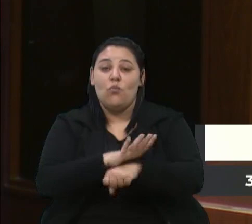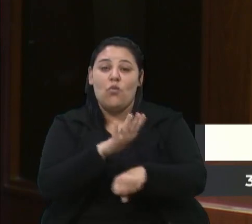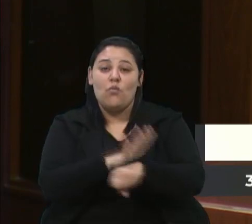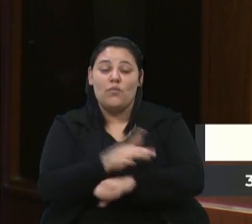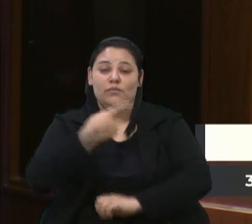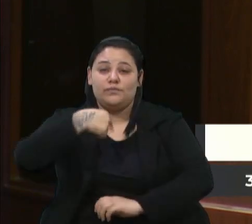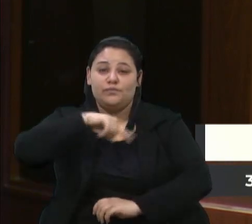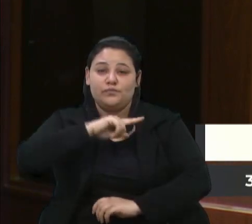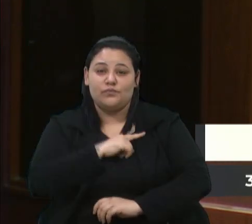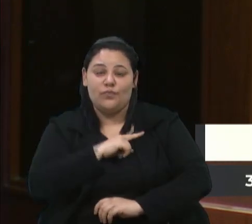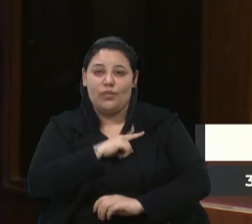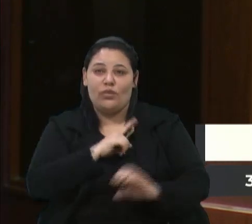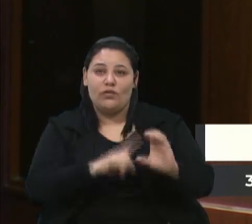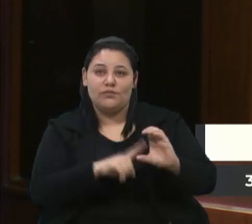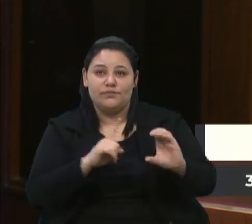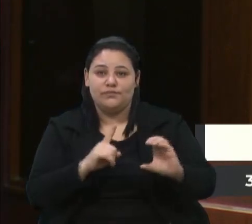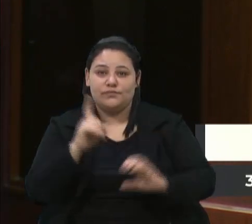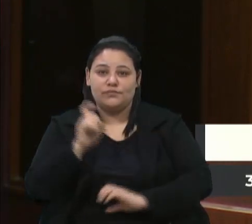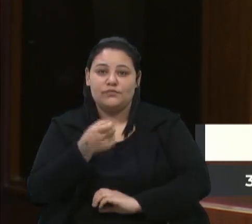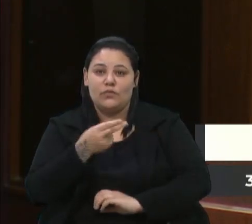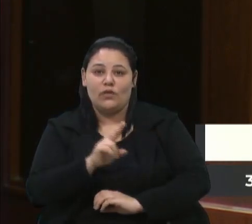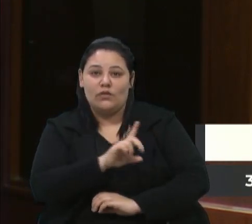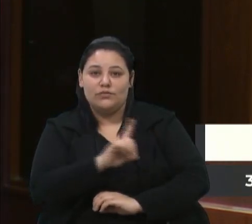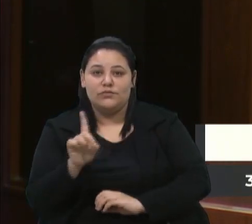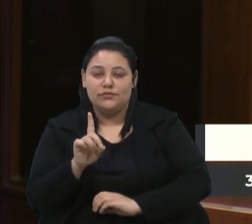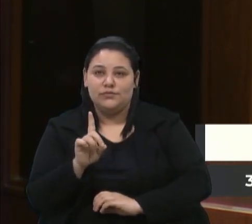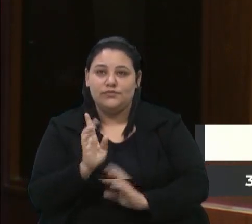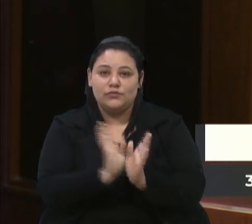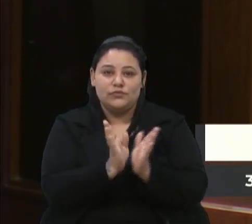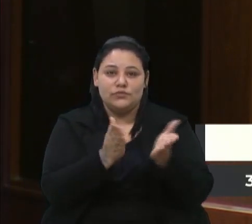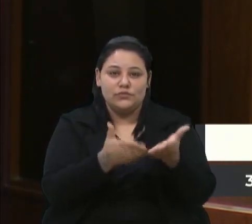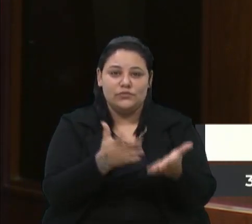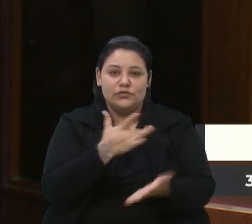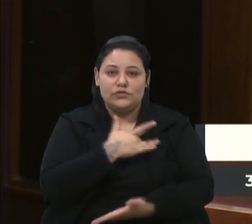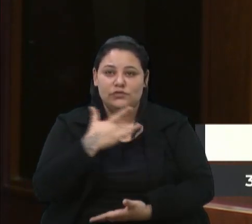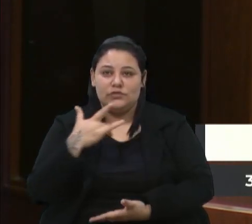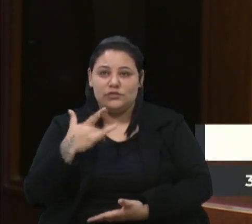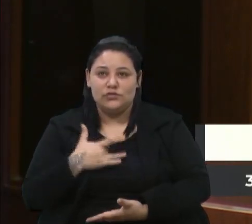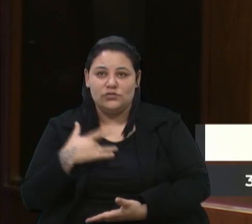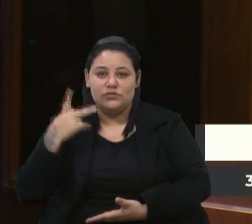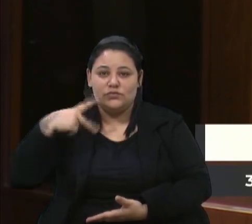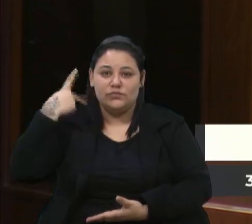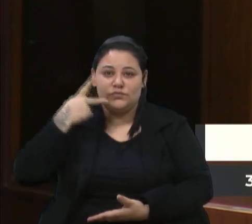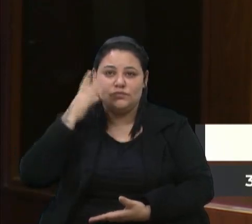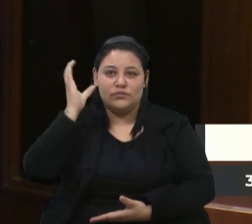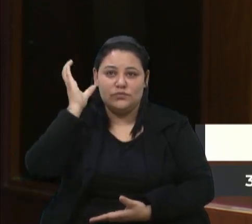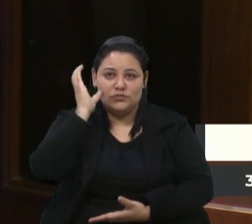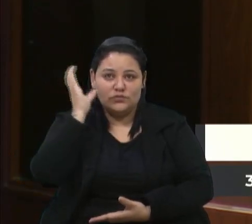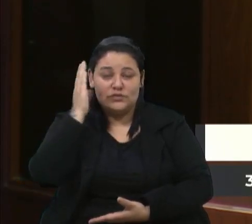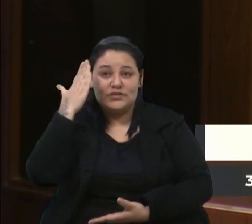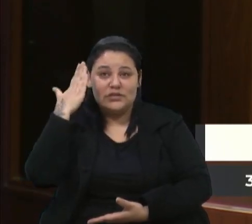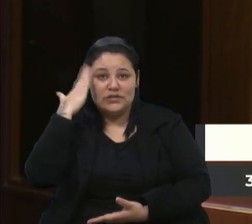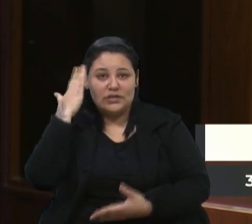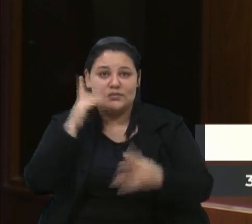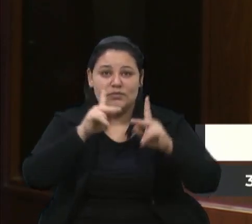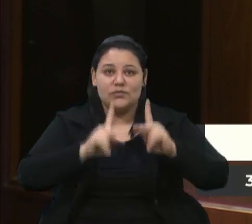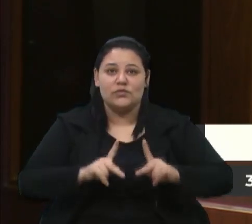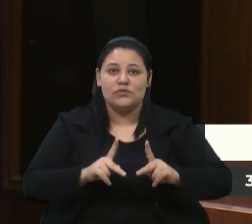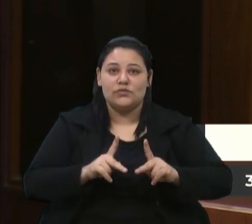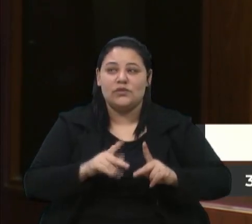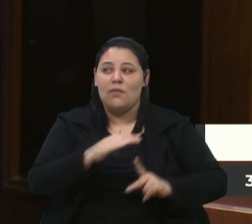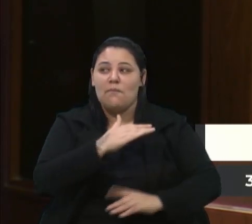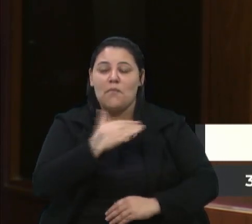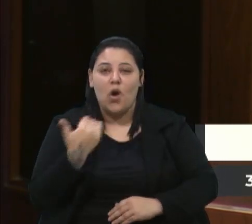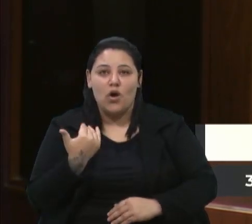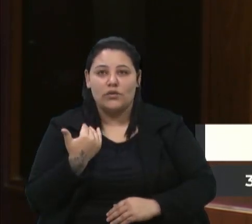gente, independente de ser ou não da Comissão de Saúde, vereador Cadori, sabe que pessoas